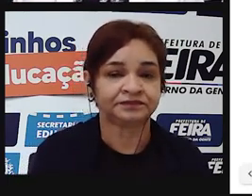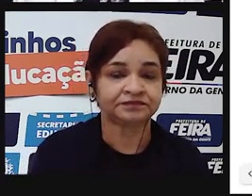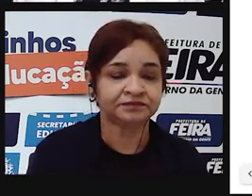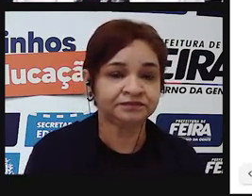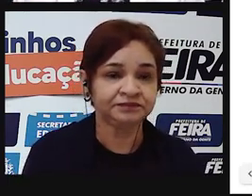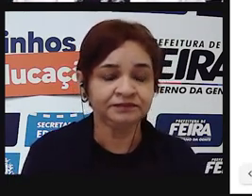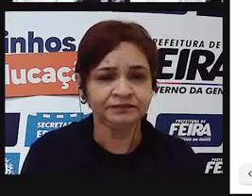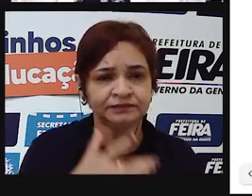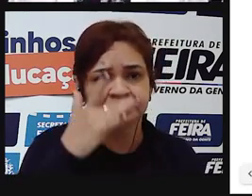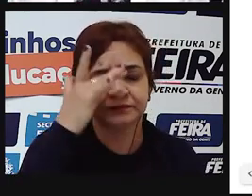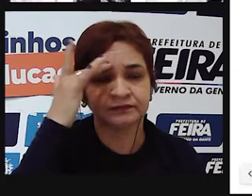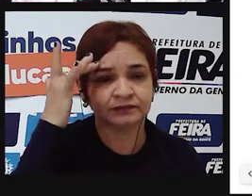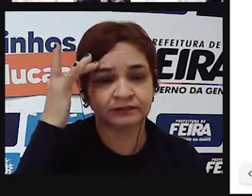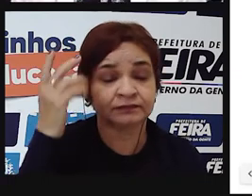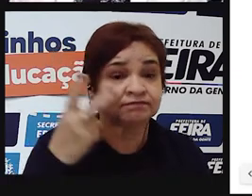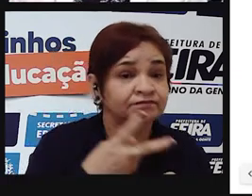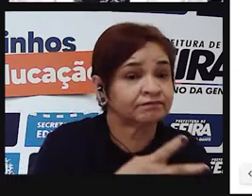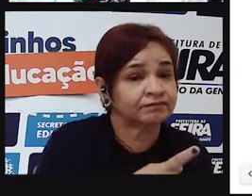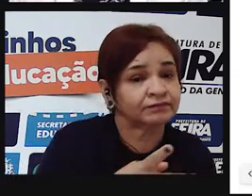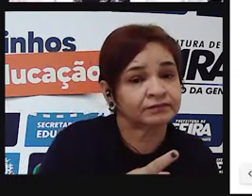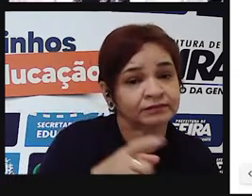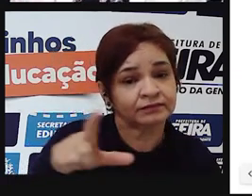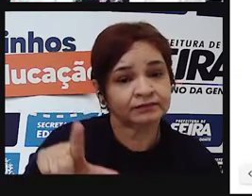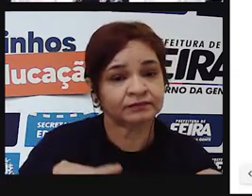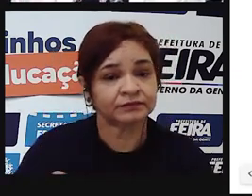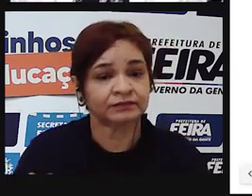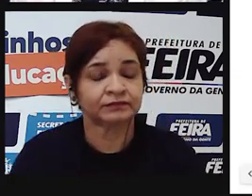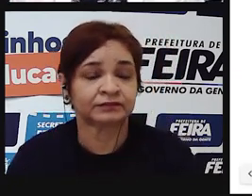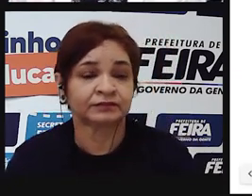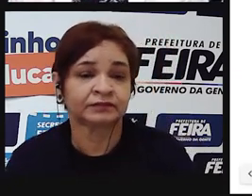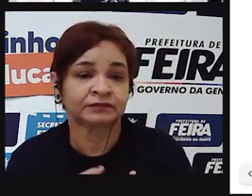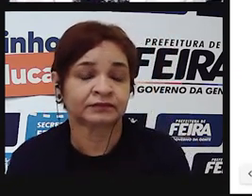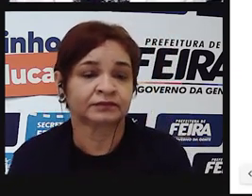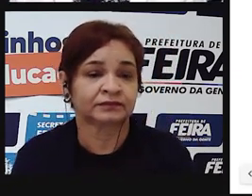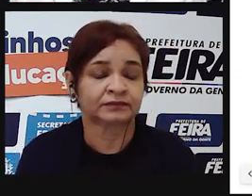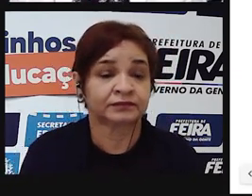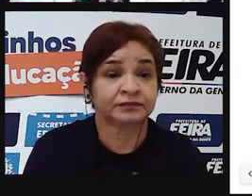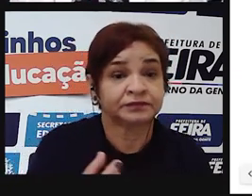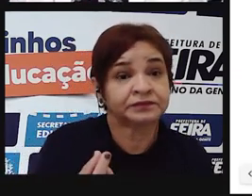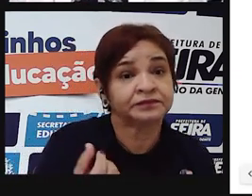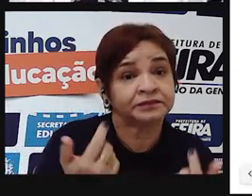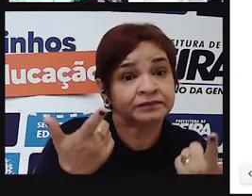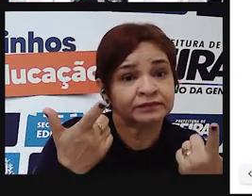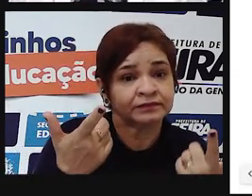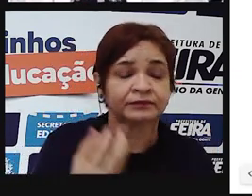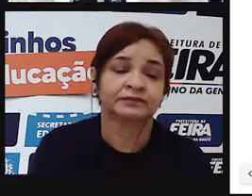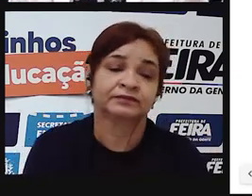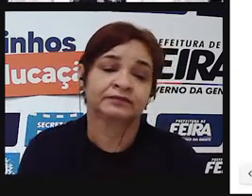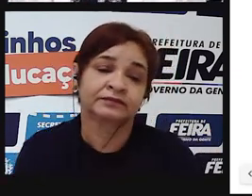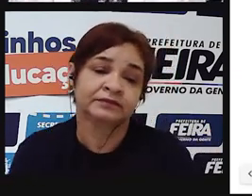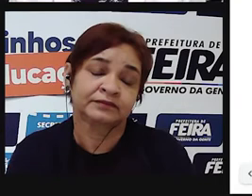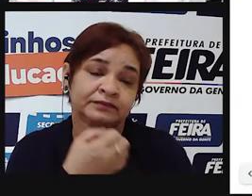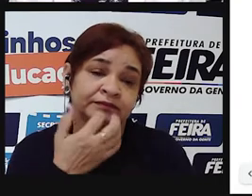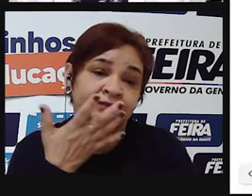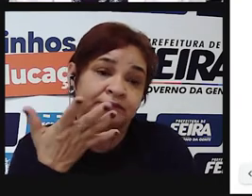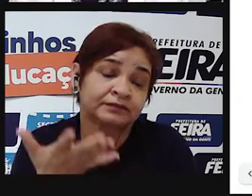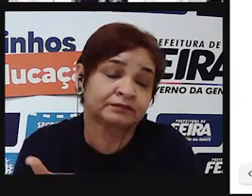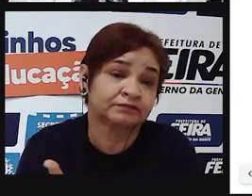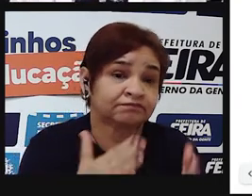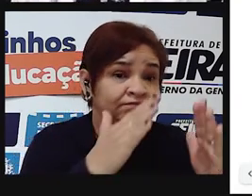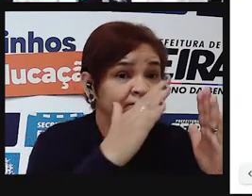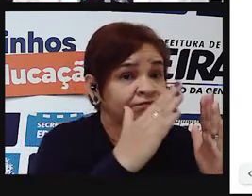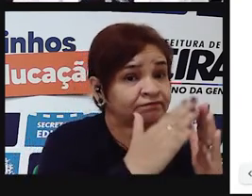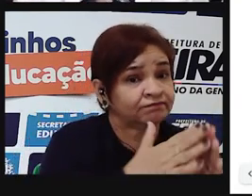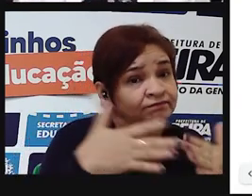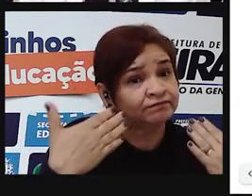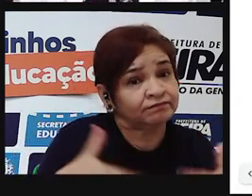maioria dessas pessoas vão em busca de trabalho, em busca de um emprego, de uma renda. O que, como o aluguel é muito caro,